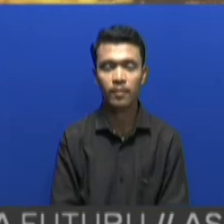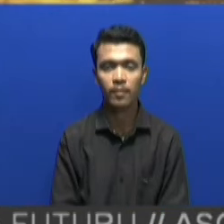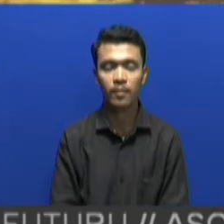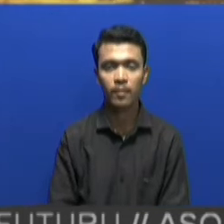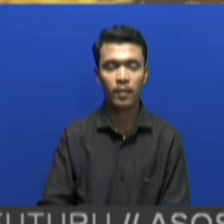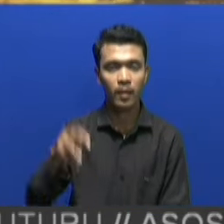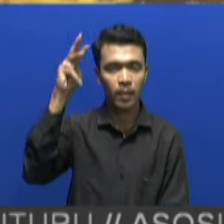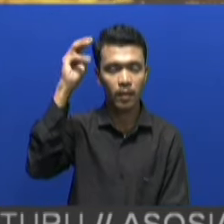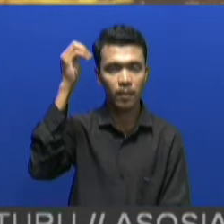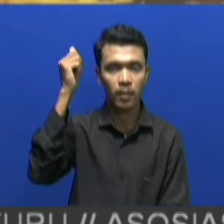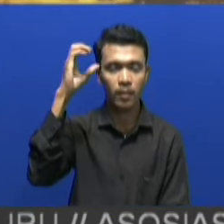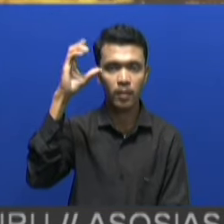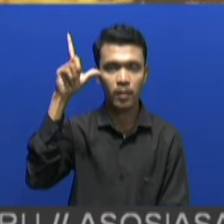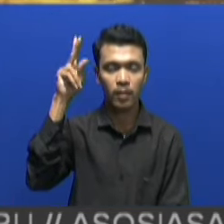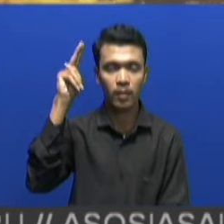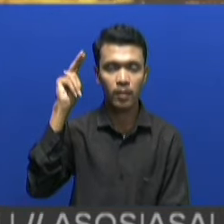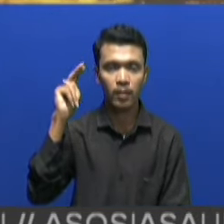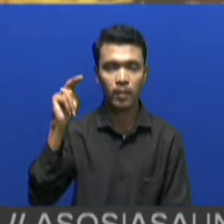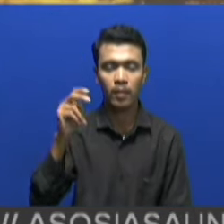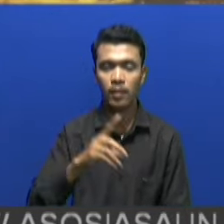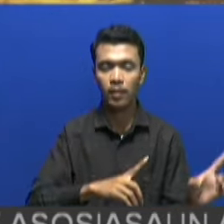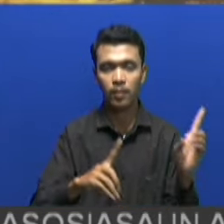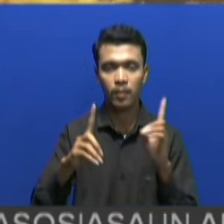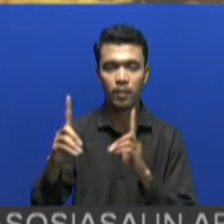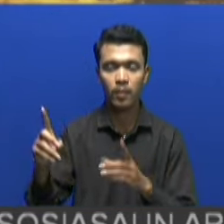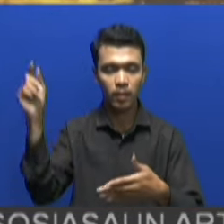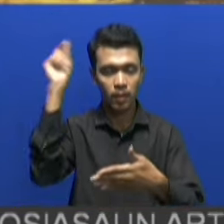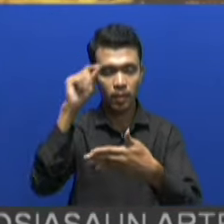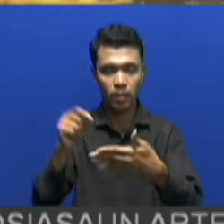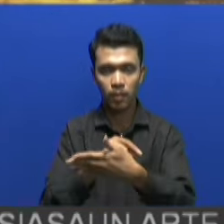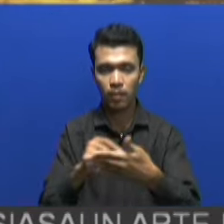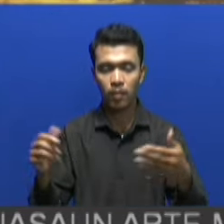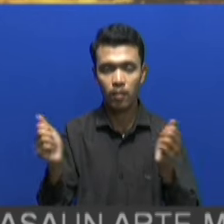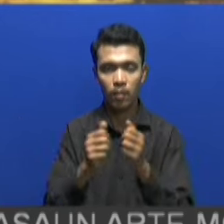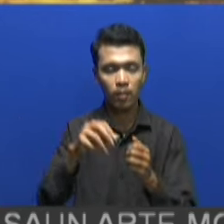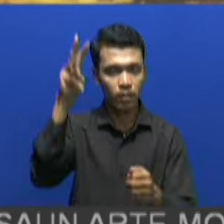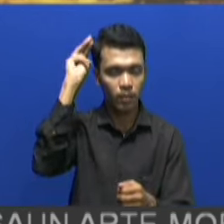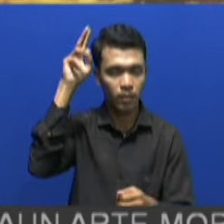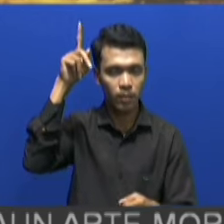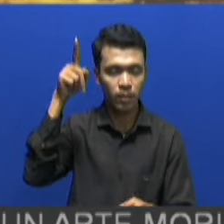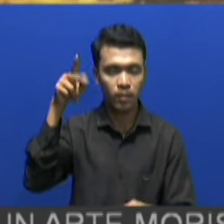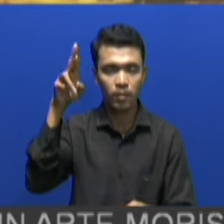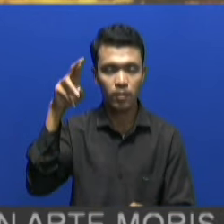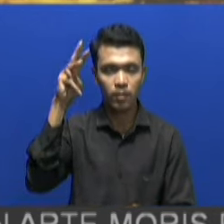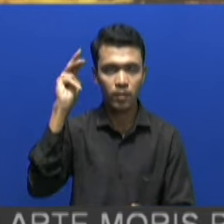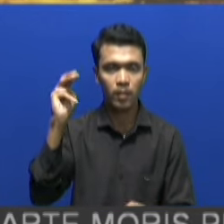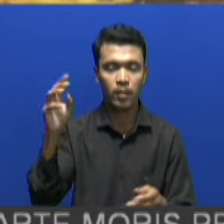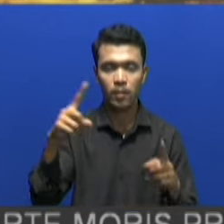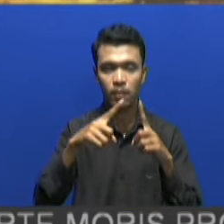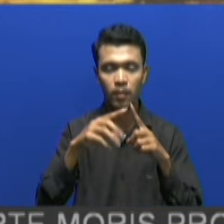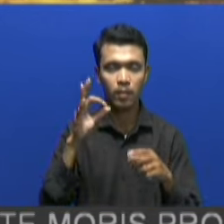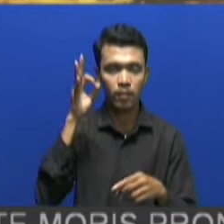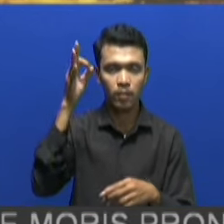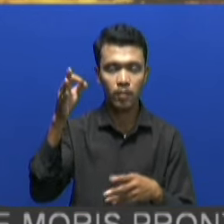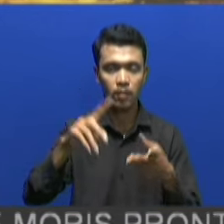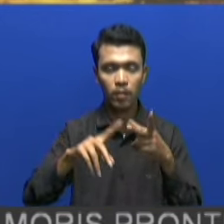Ministro Assunto Combatentes Libertação Nacional estabelece morro o Ministro Petróleo no Recursos Minerais para Futuro, Cooperação